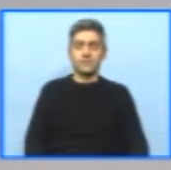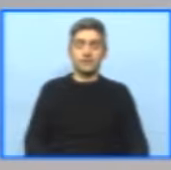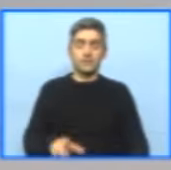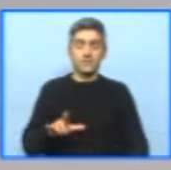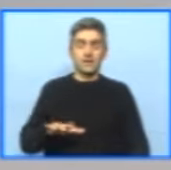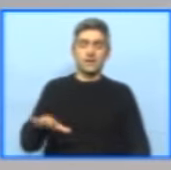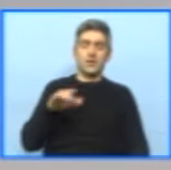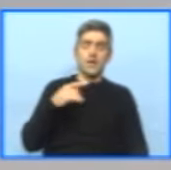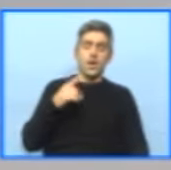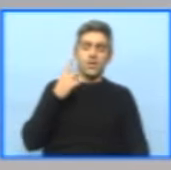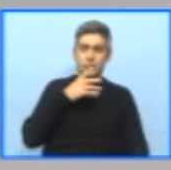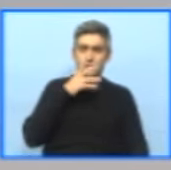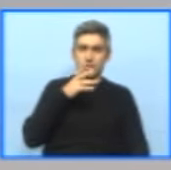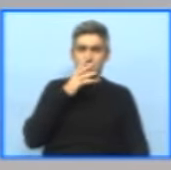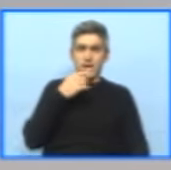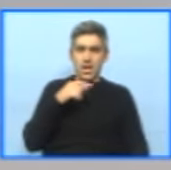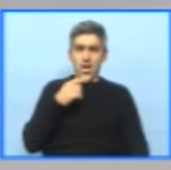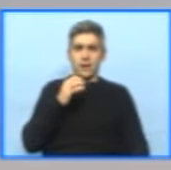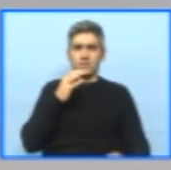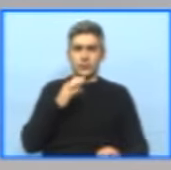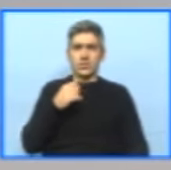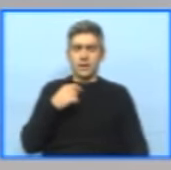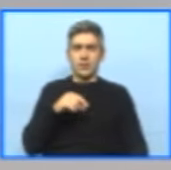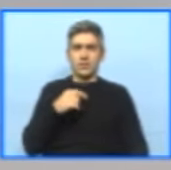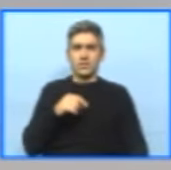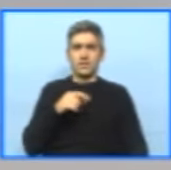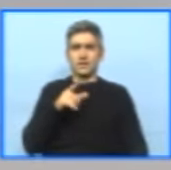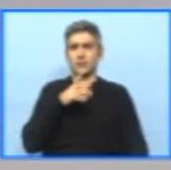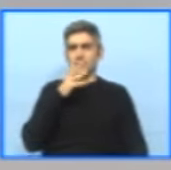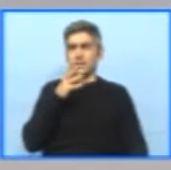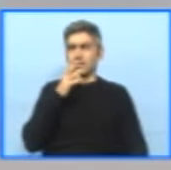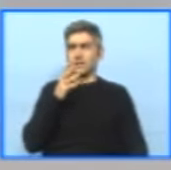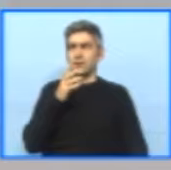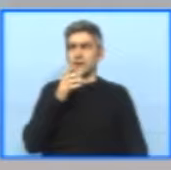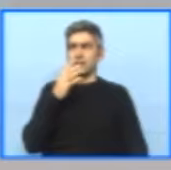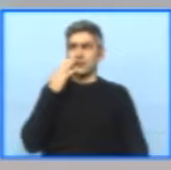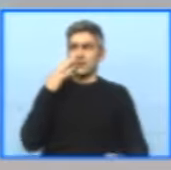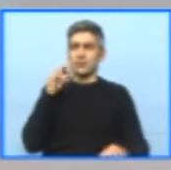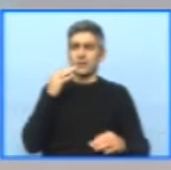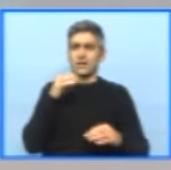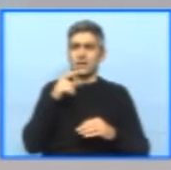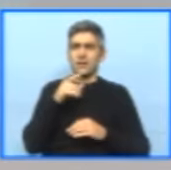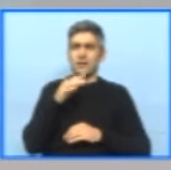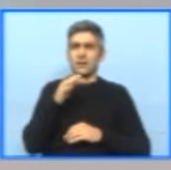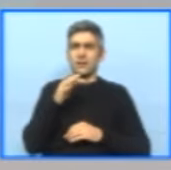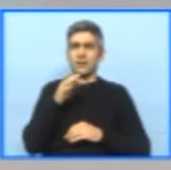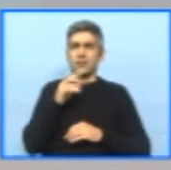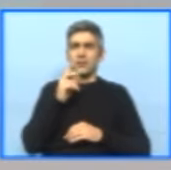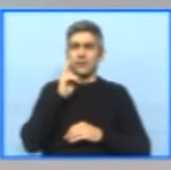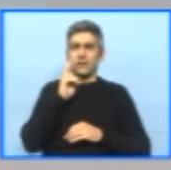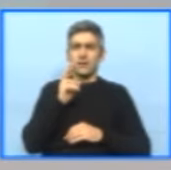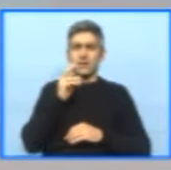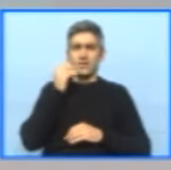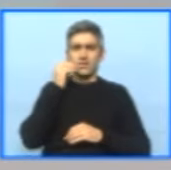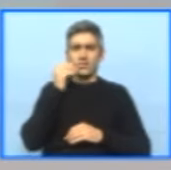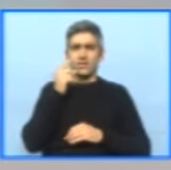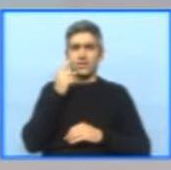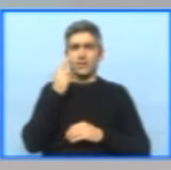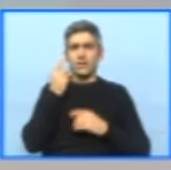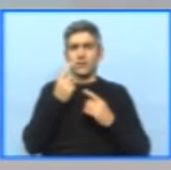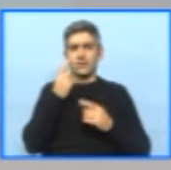geográfica há uma explicação, mas aqui essa explicação natural, ou esse fenómeno natural, é visto como